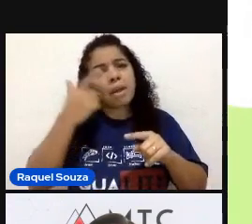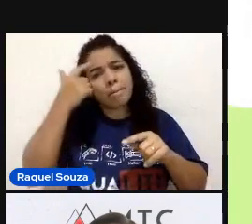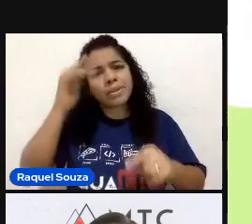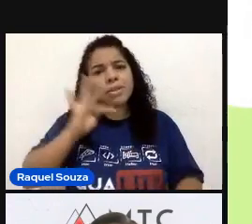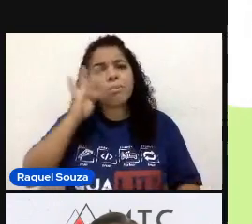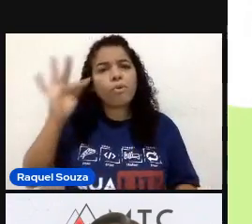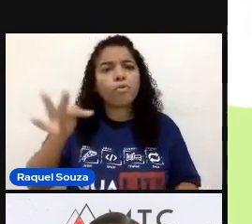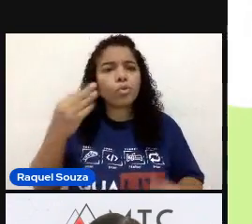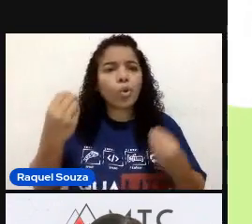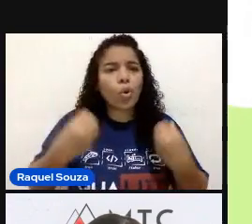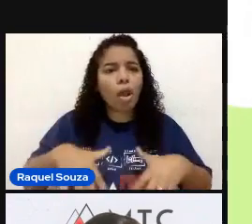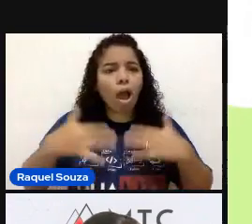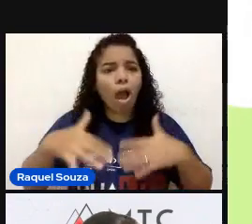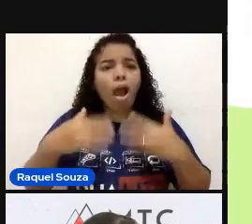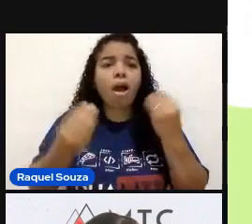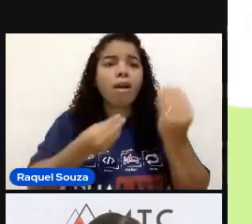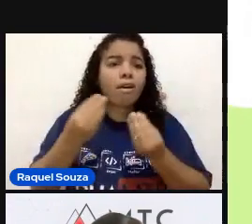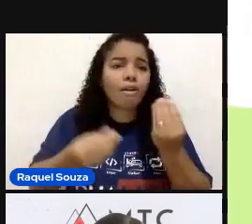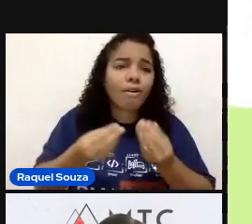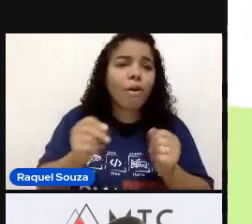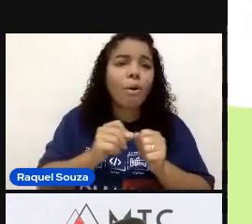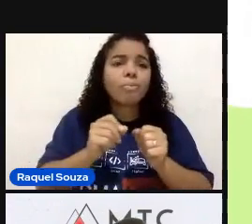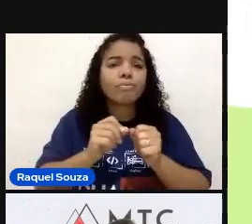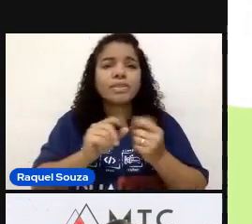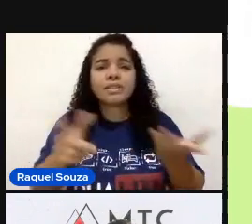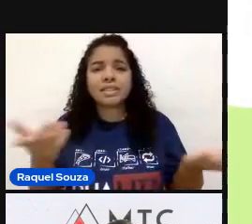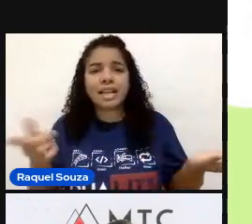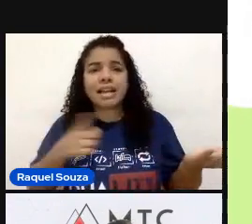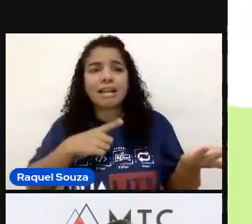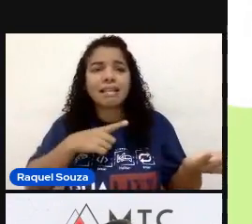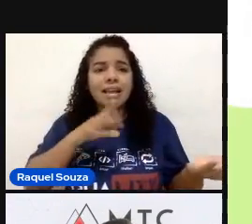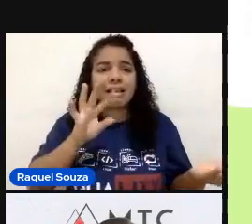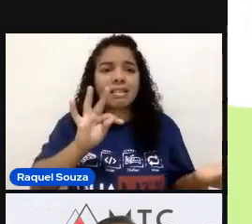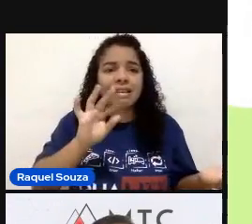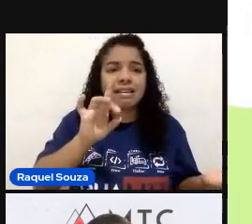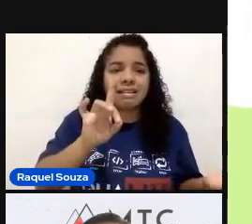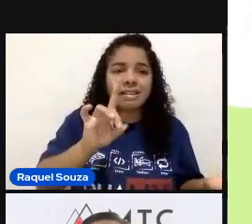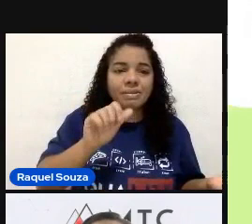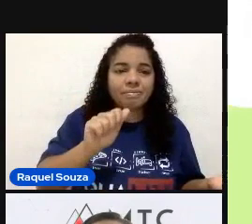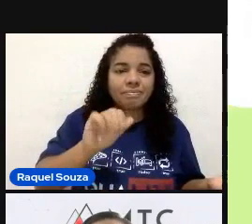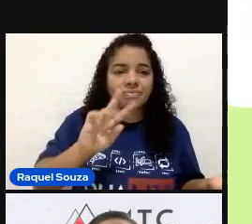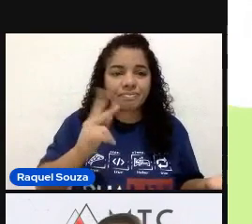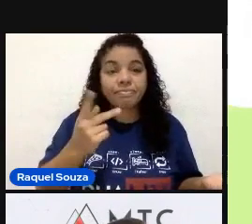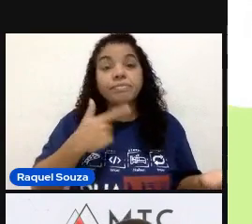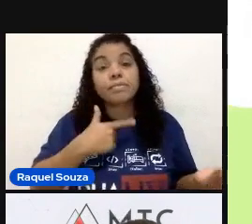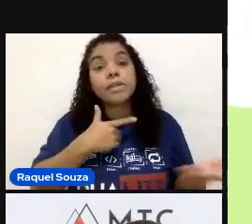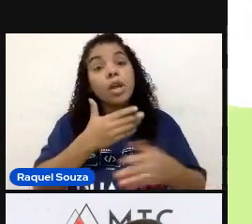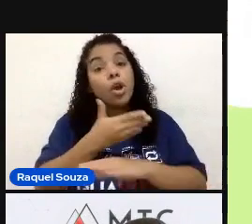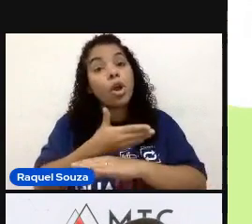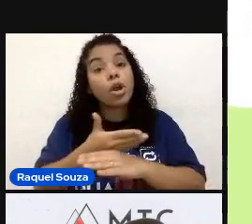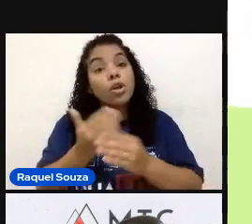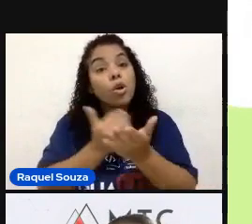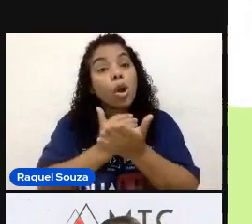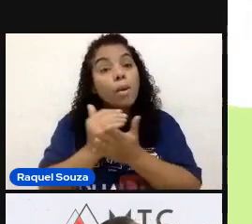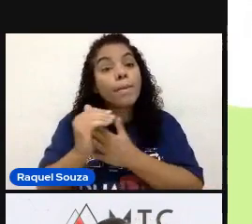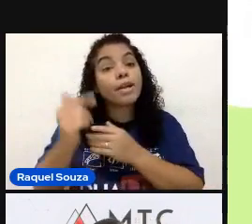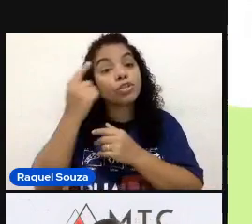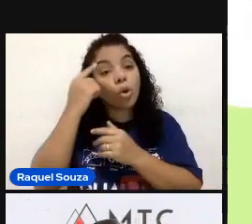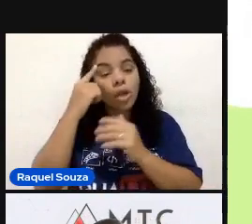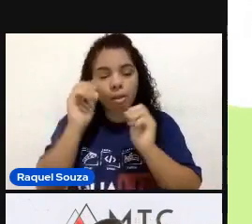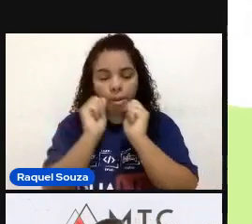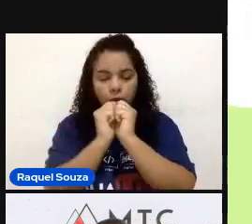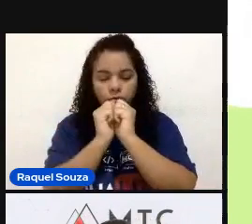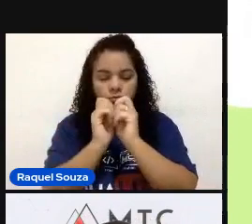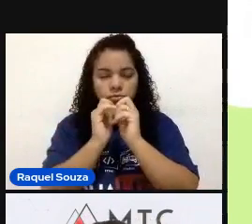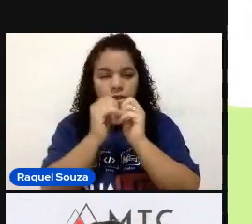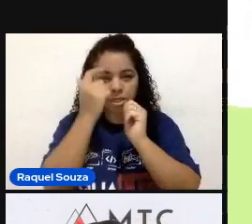E agora? Como vai ser com TDAH? Comecei a ser gentil com o meu cérebro e comecei a